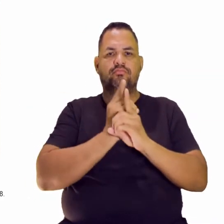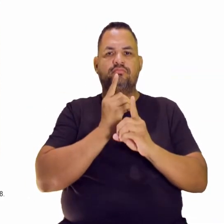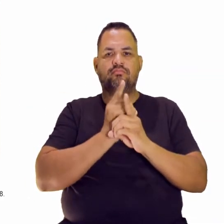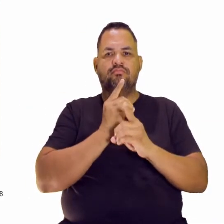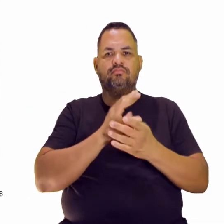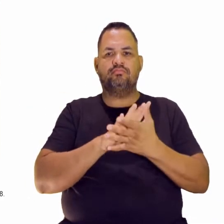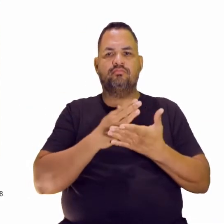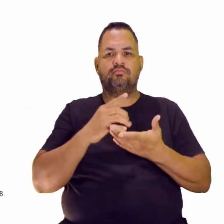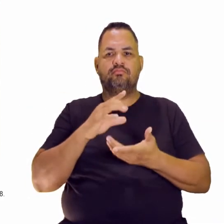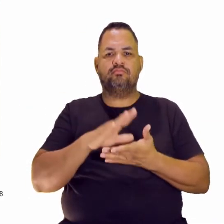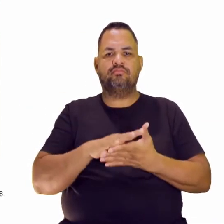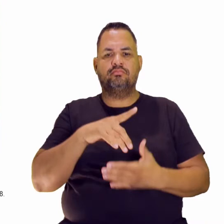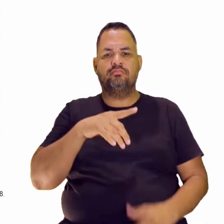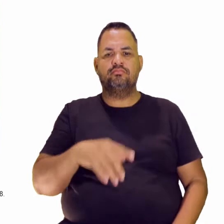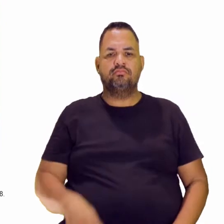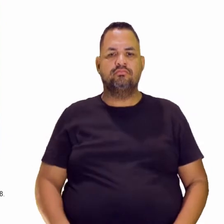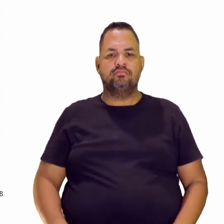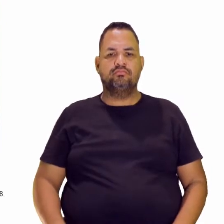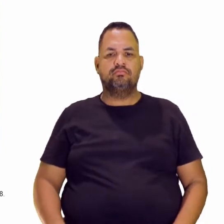encontrava-se